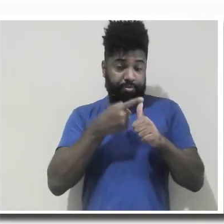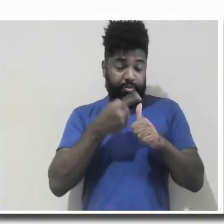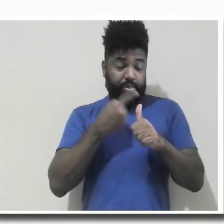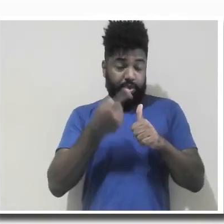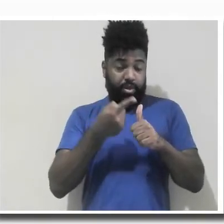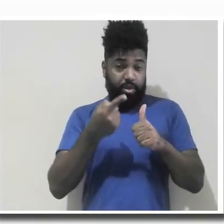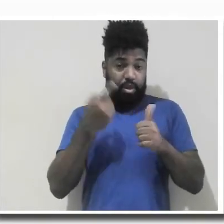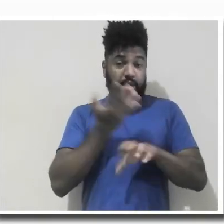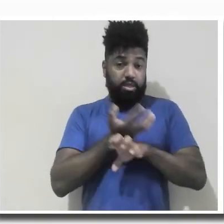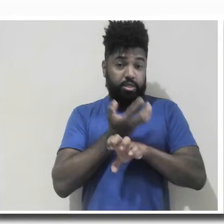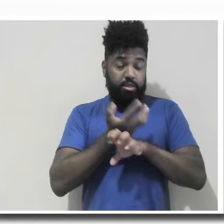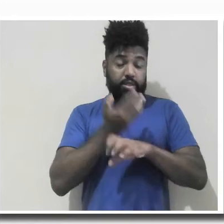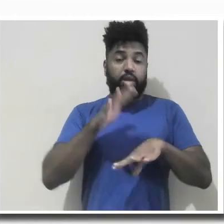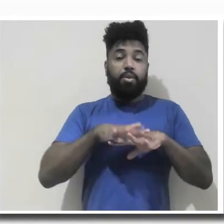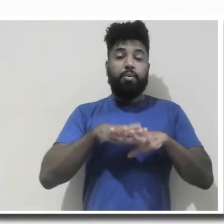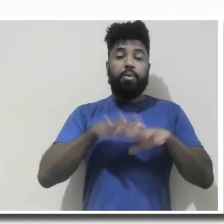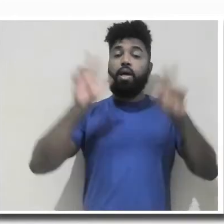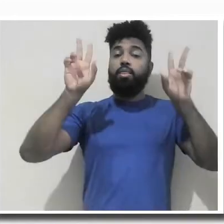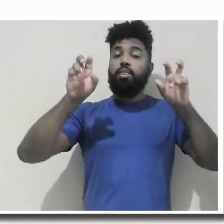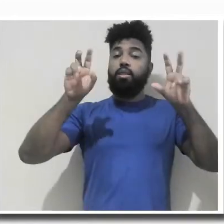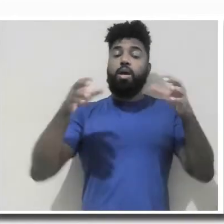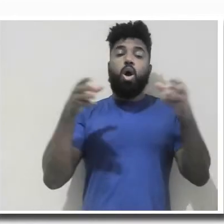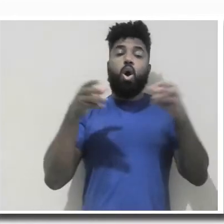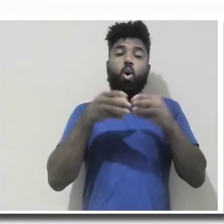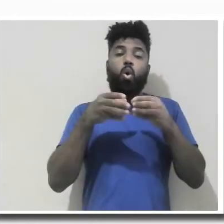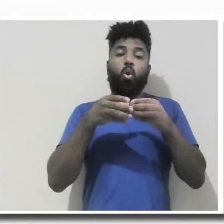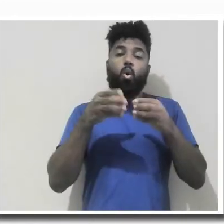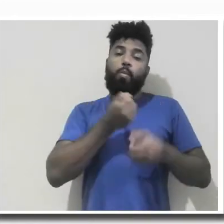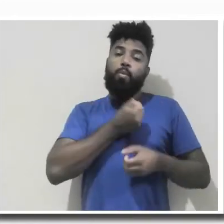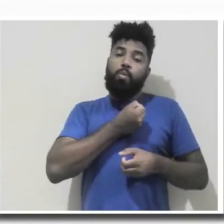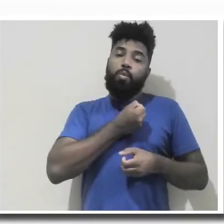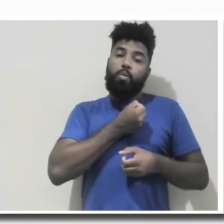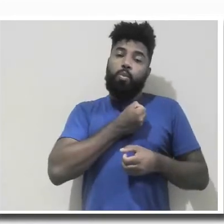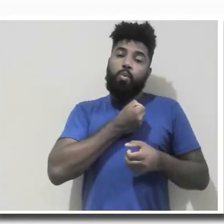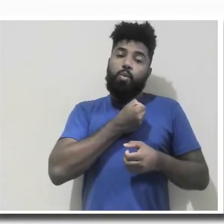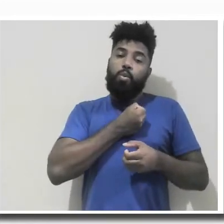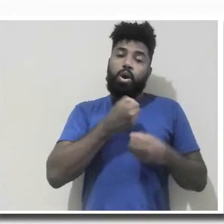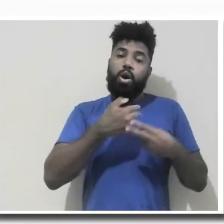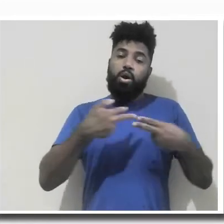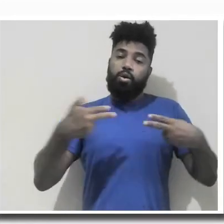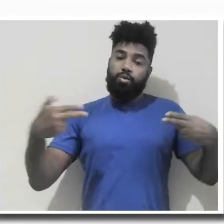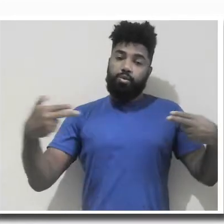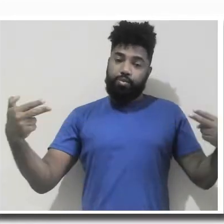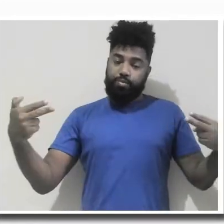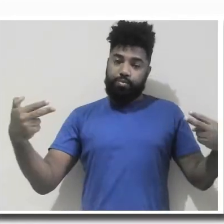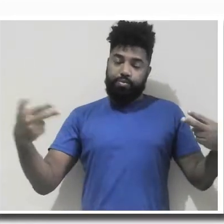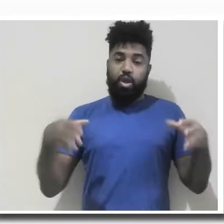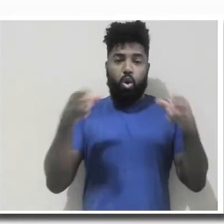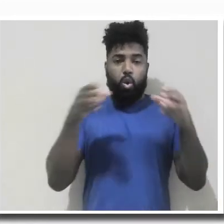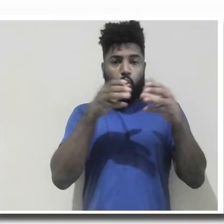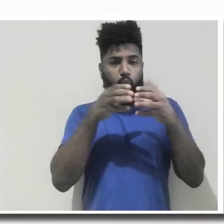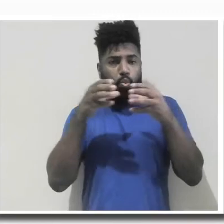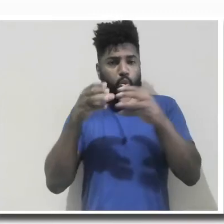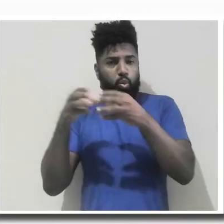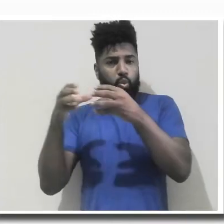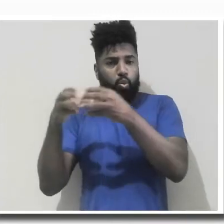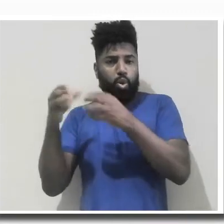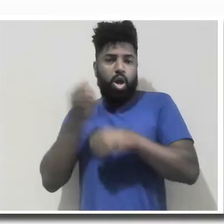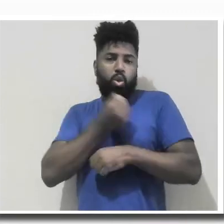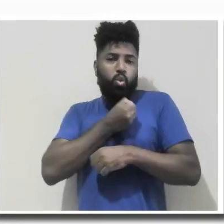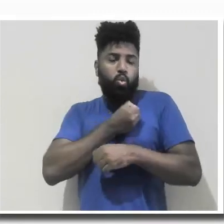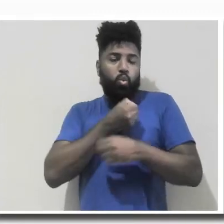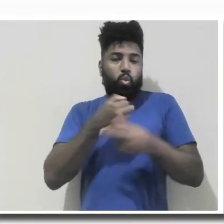Fundamentos de Matemática sobre conjuntos numéricos. Só que antes de falar quais são os principais